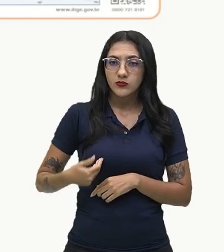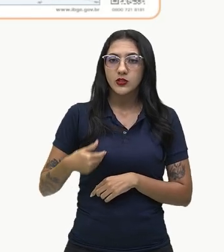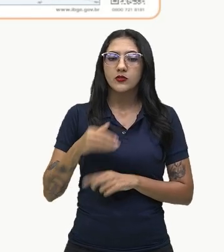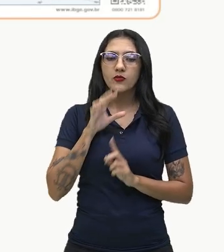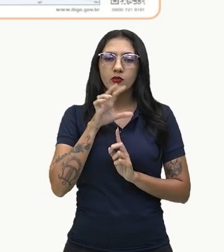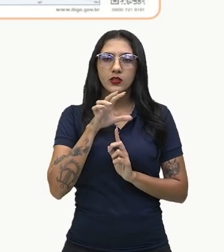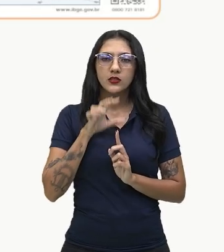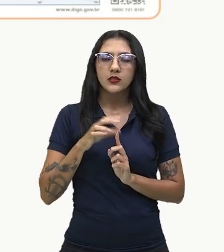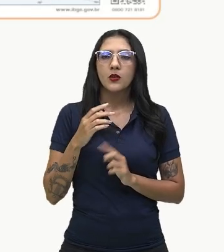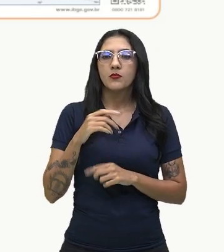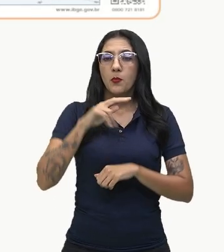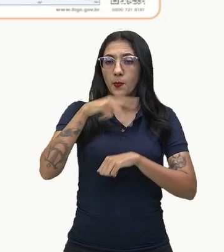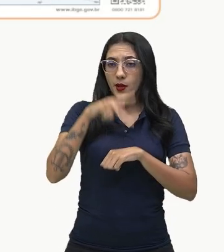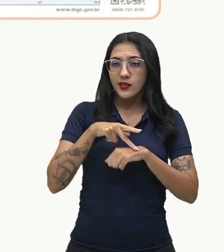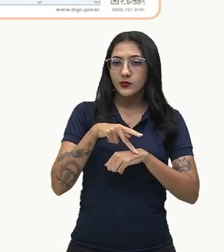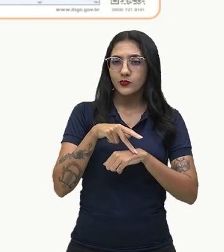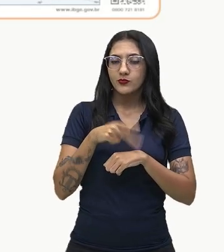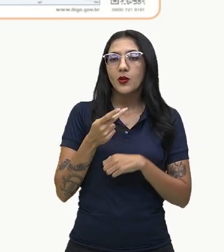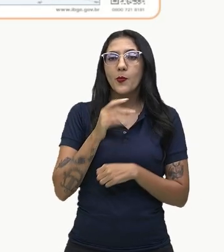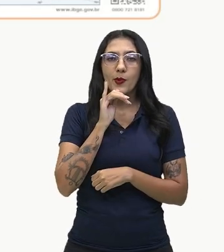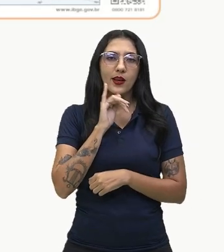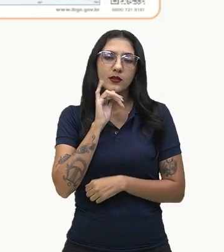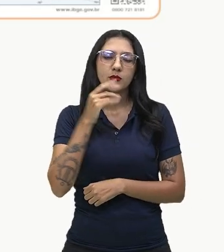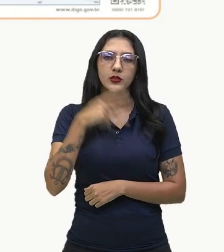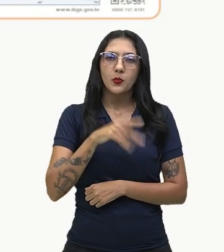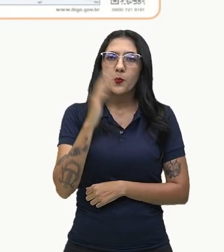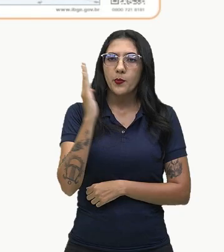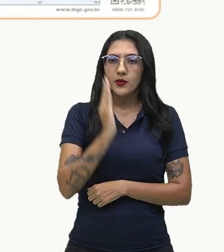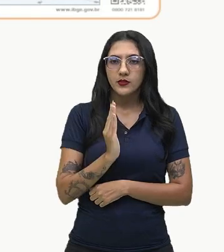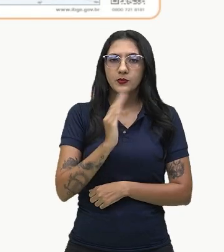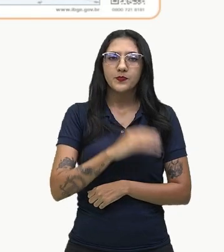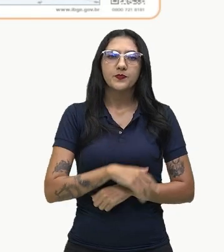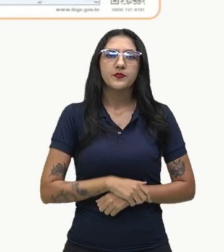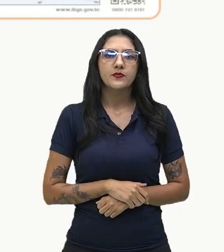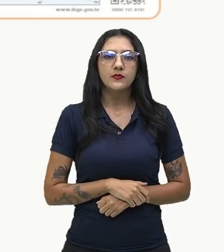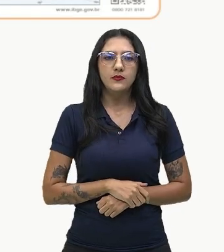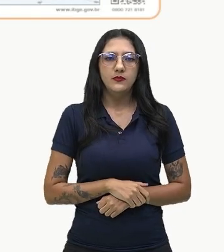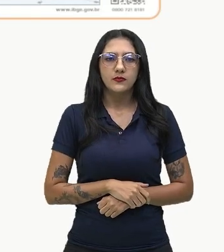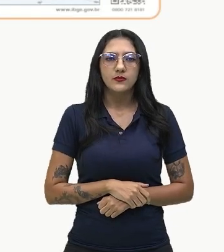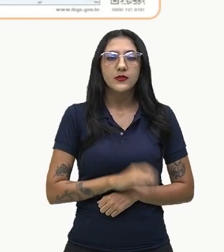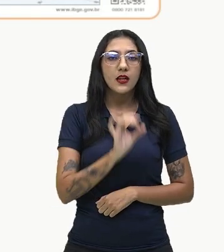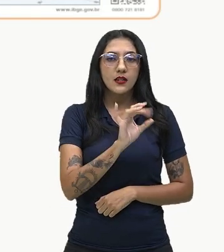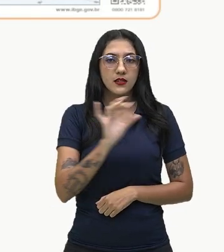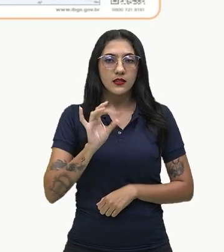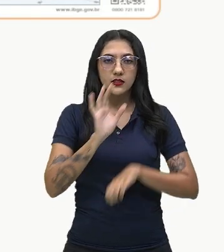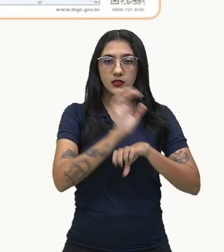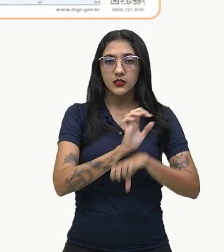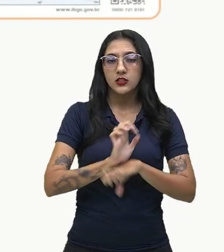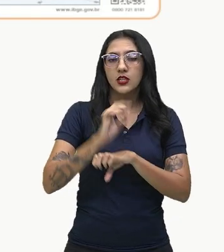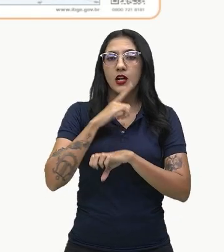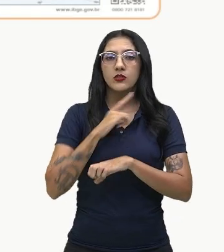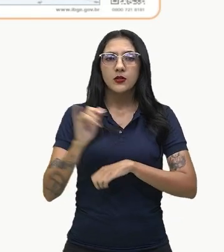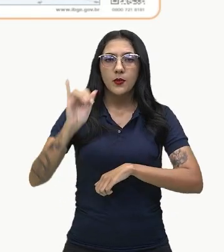país, no caso, o Brasil, né? O nosso país. Cada estado possui o quê? Uma